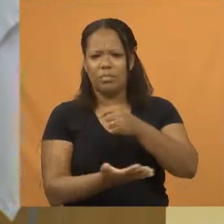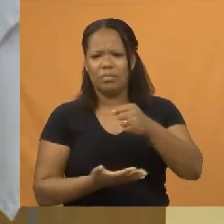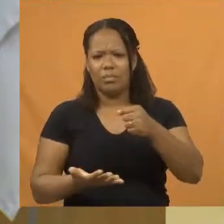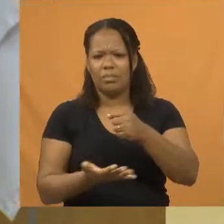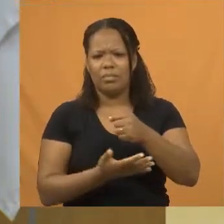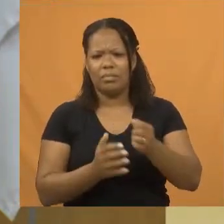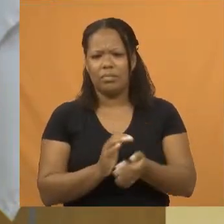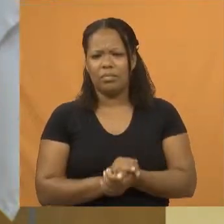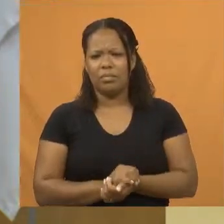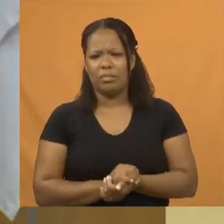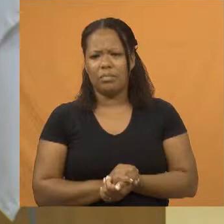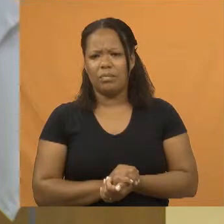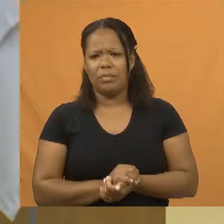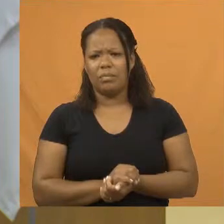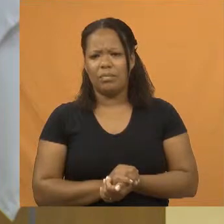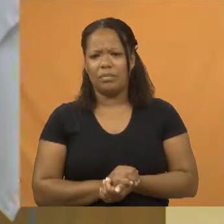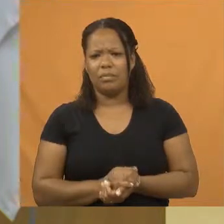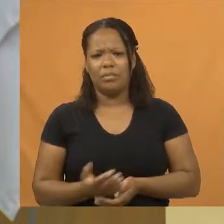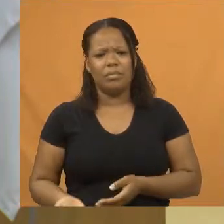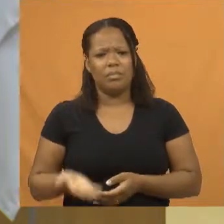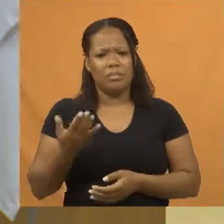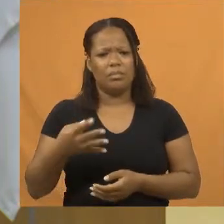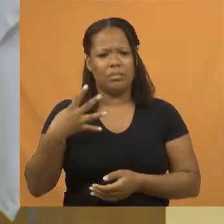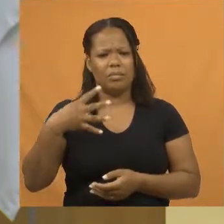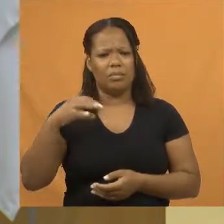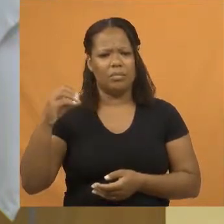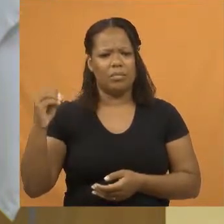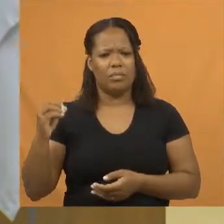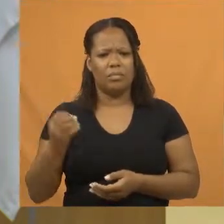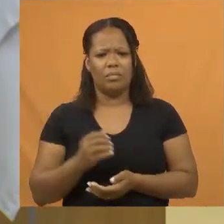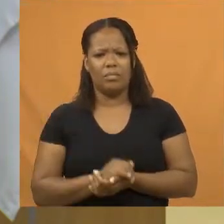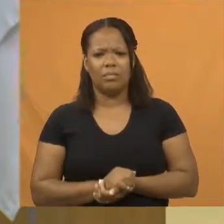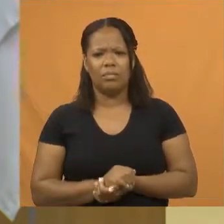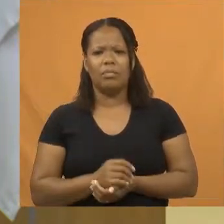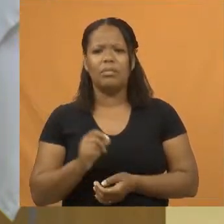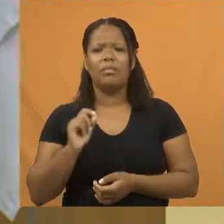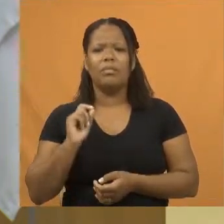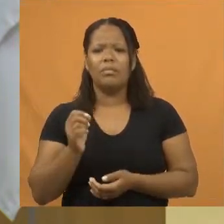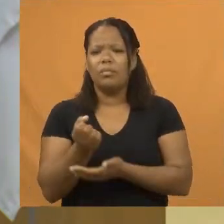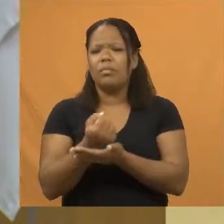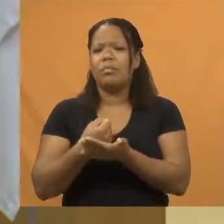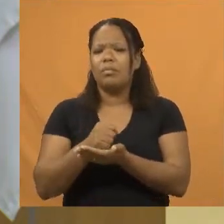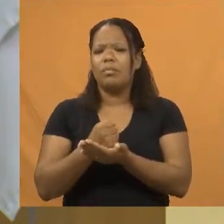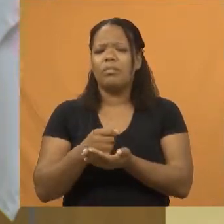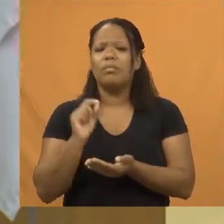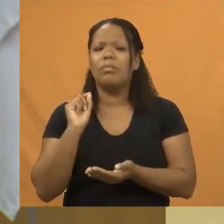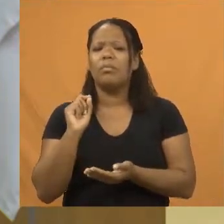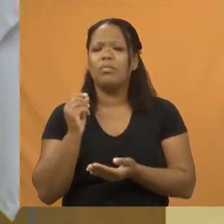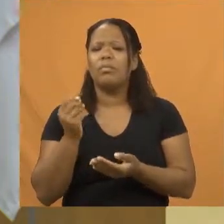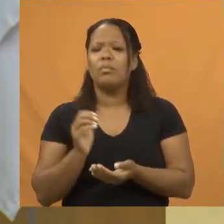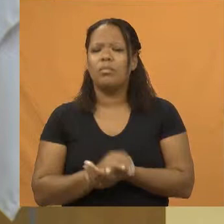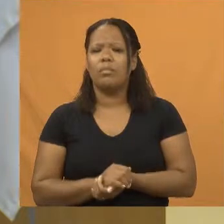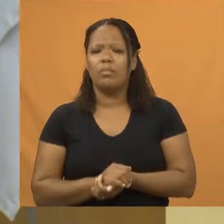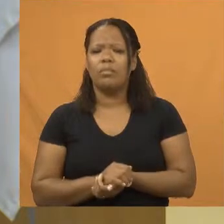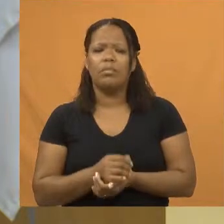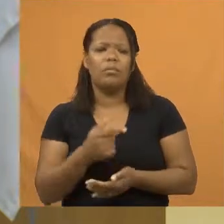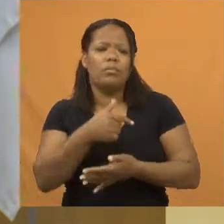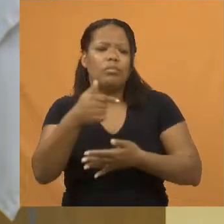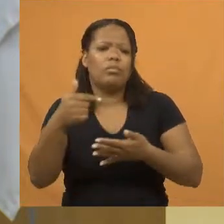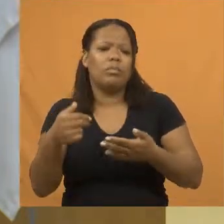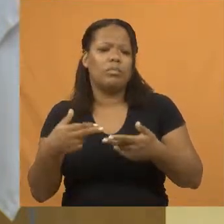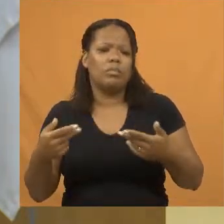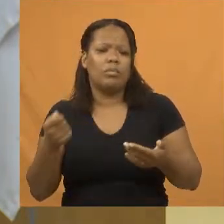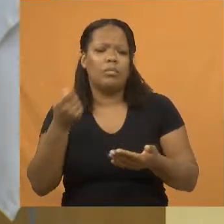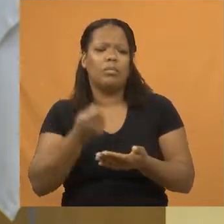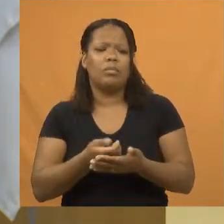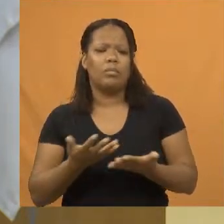básica certamente custa mais que R$400. E como fica o medicamento, como fica outras despesas